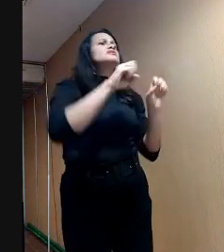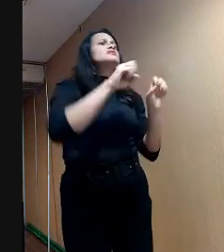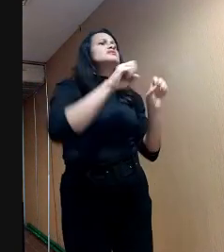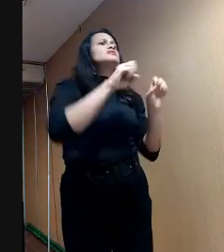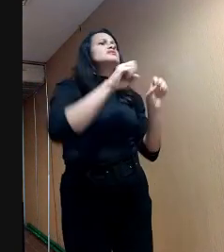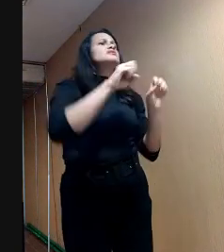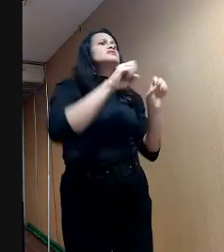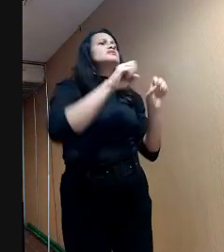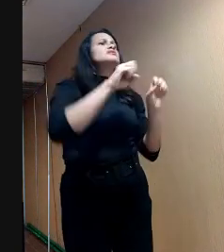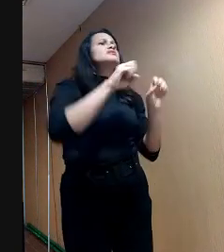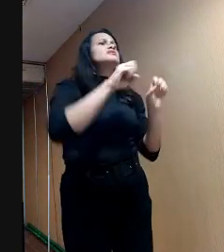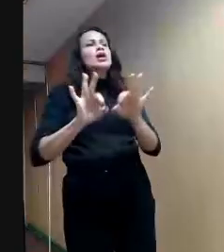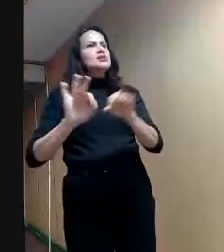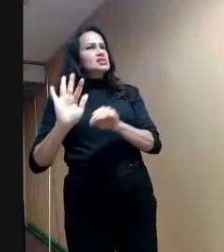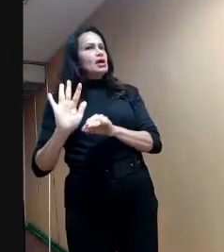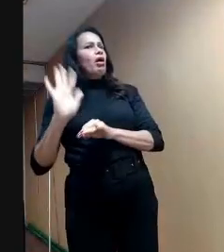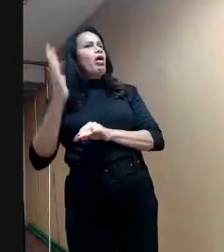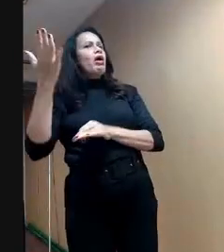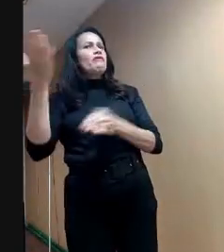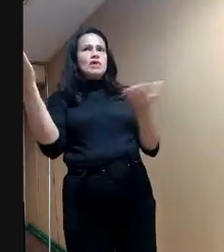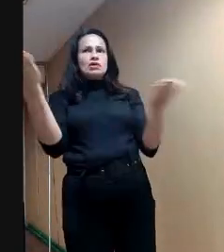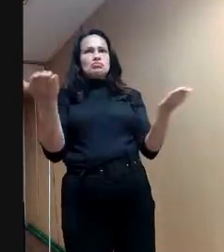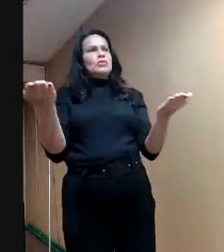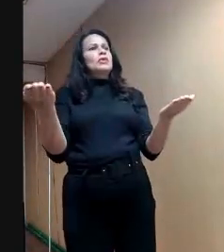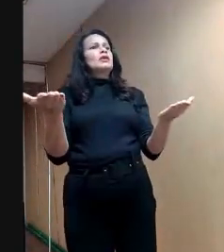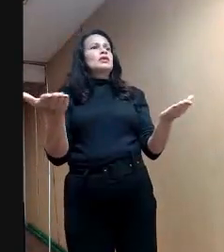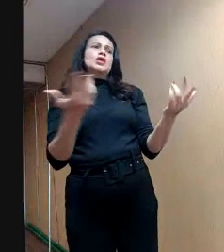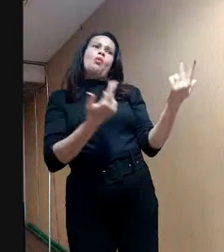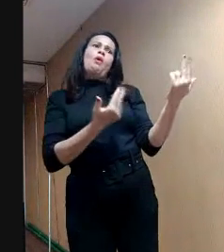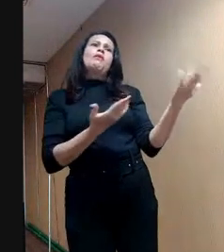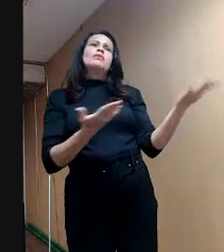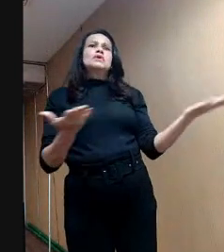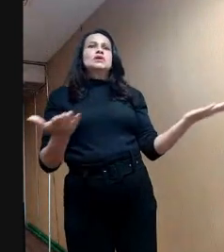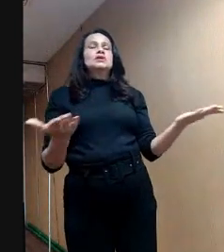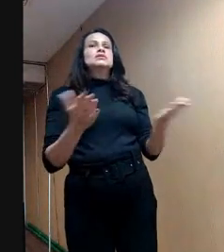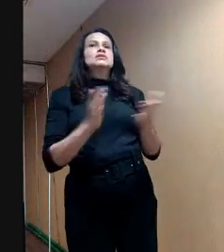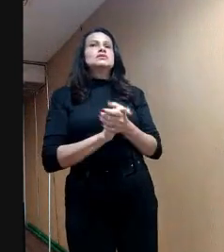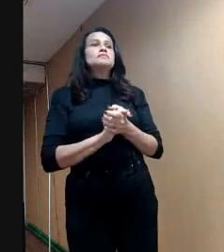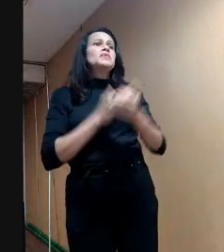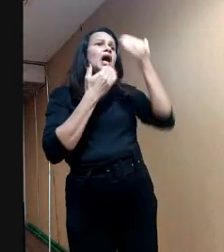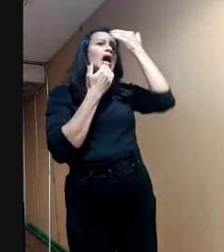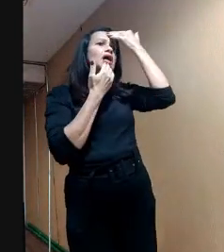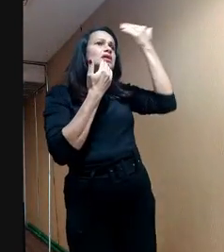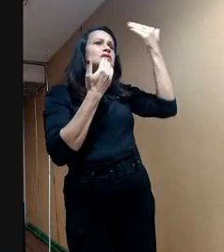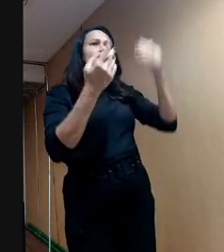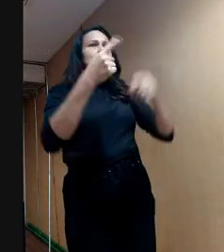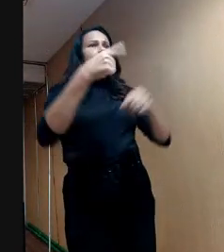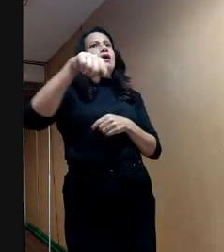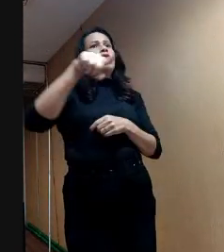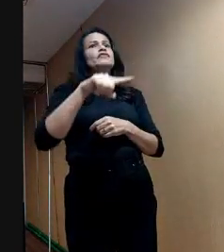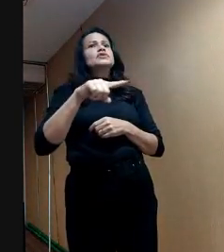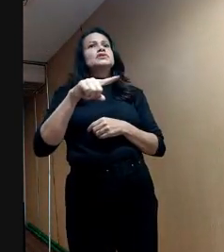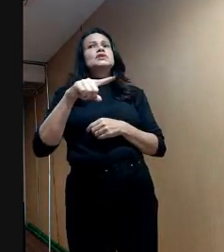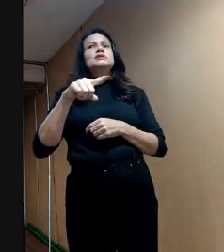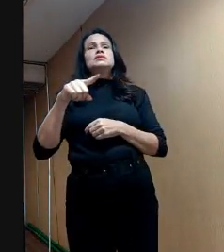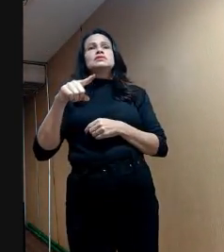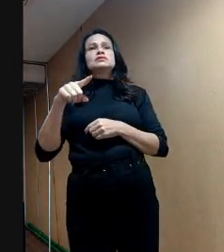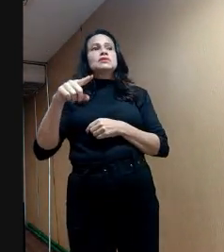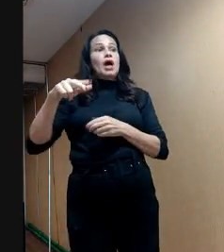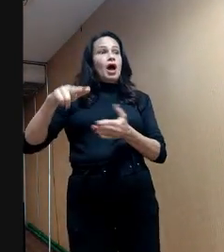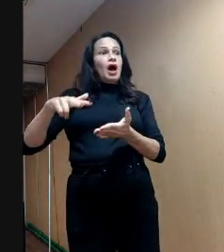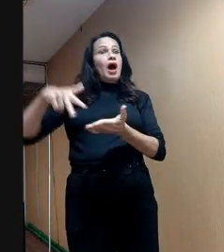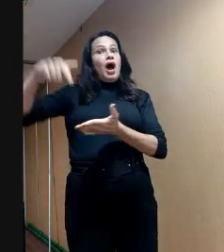sua capacidade de trabalho para eventos como esse. Agradecer a todos que estarão como palestrantes, né, inclusive os